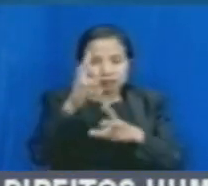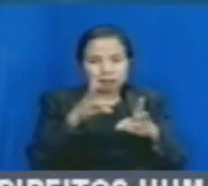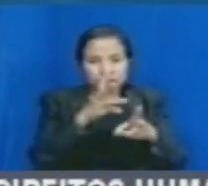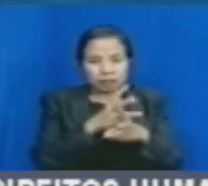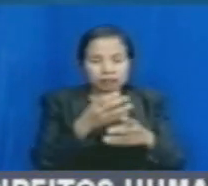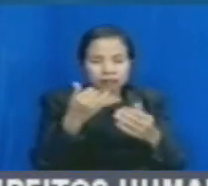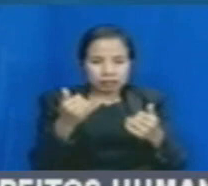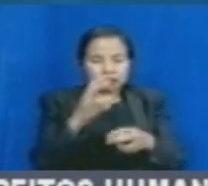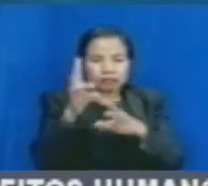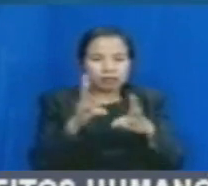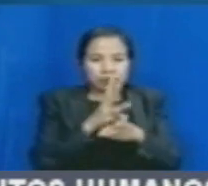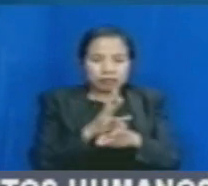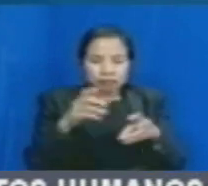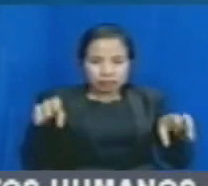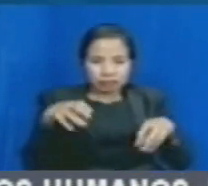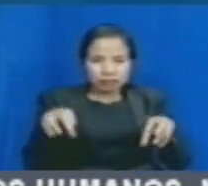mais serviço